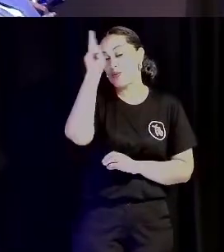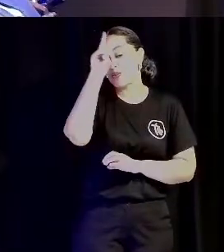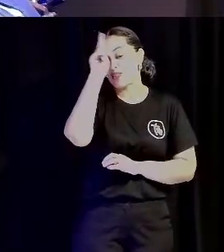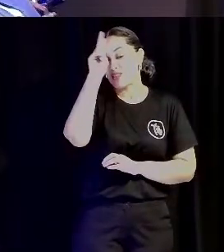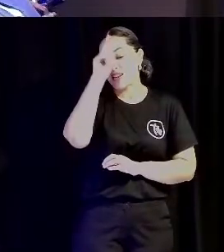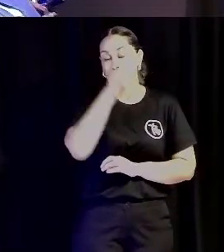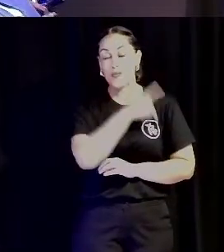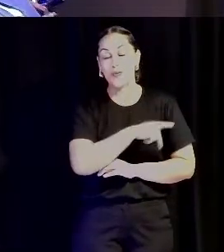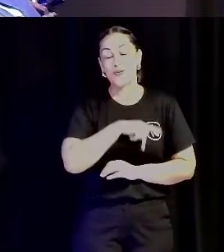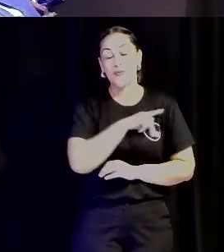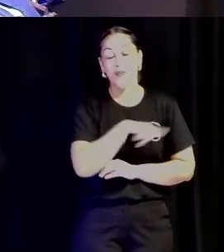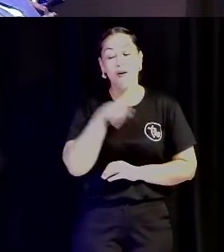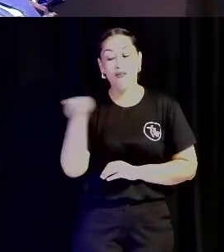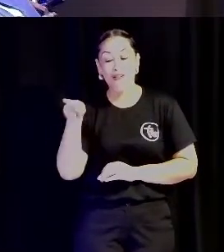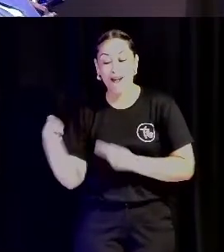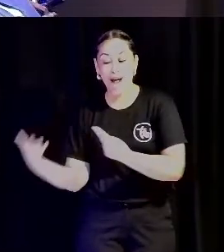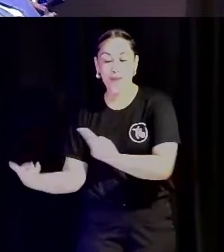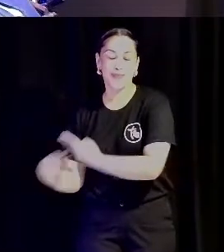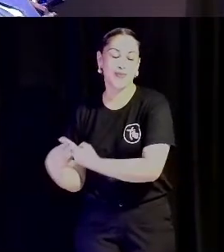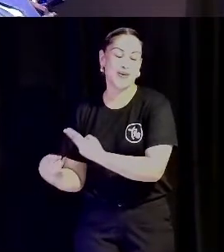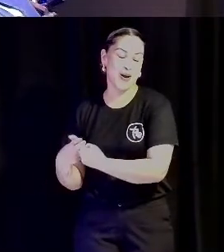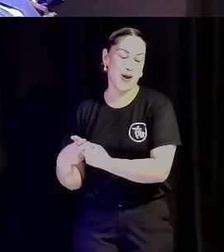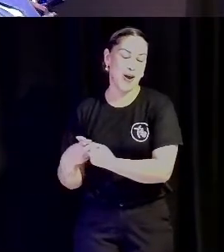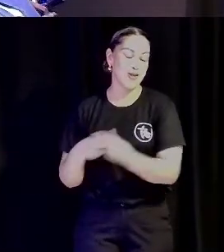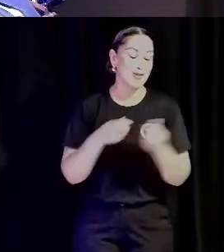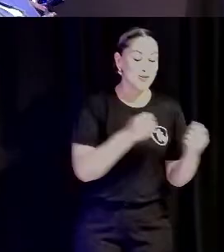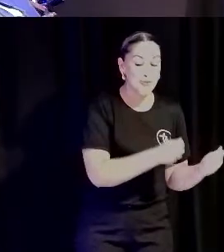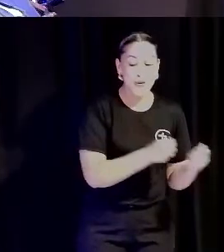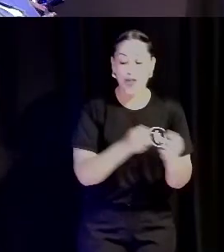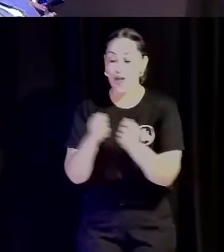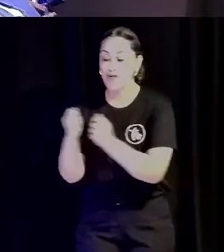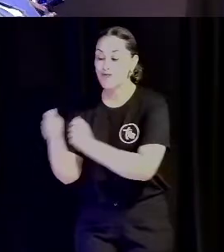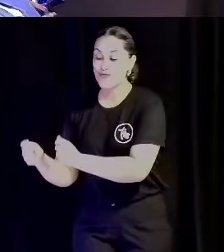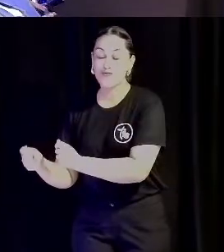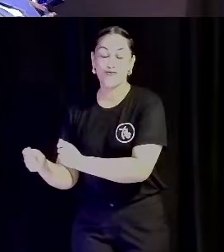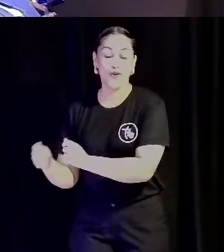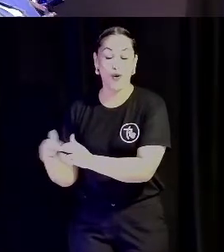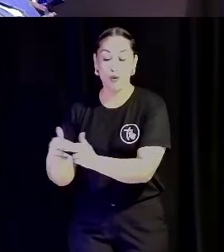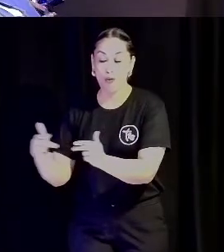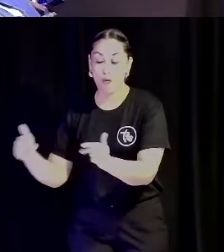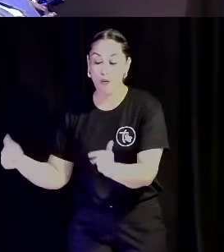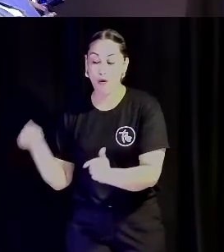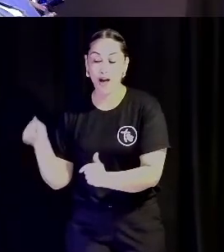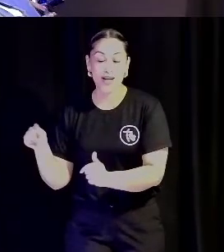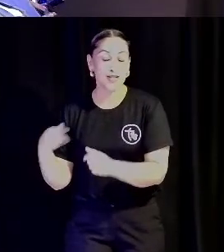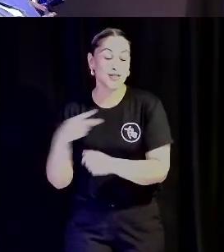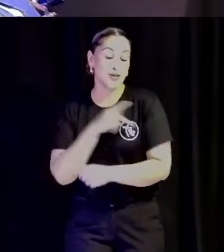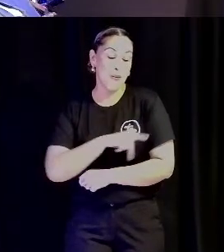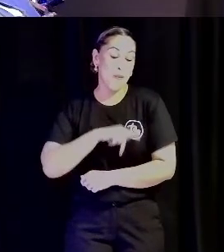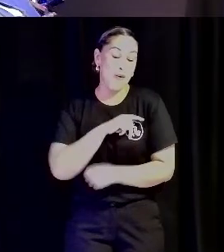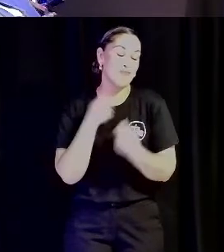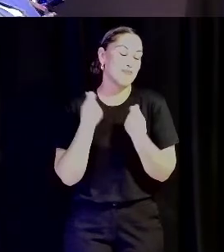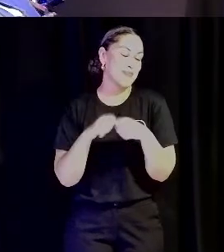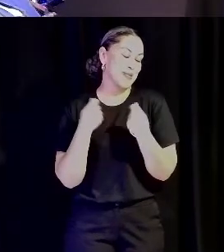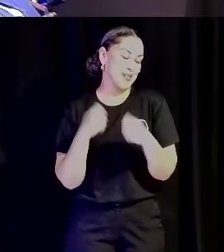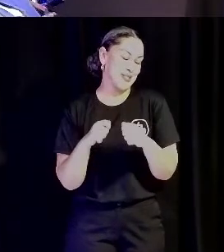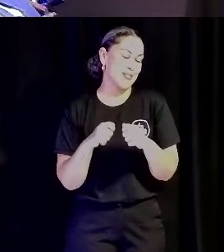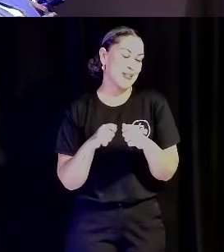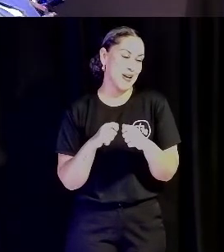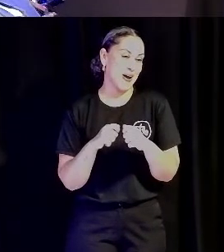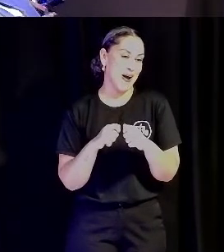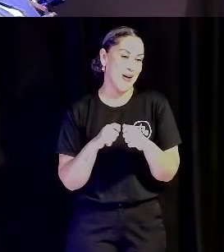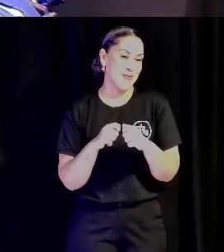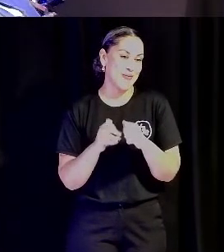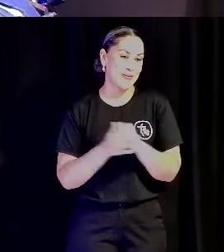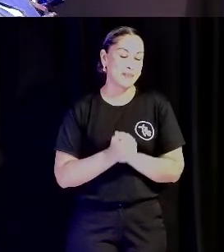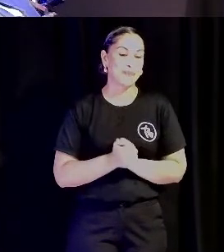prisões e enviam recursos a ele através de Epafrodito. Olha o que ele diz no verso